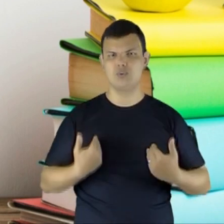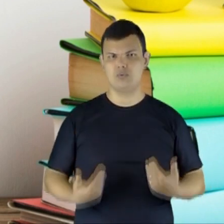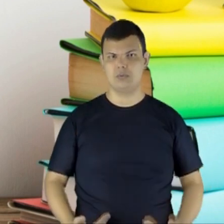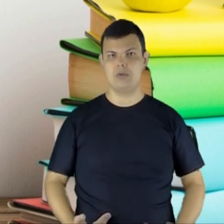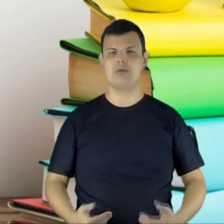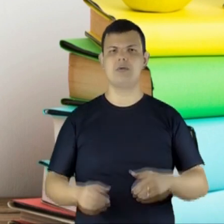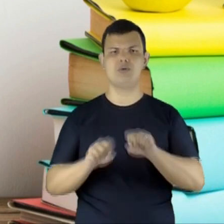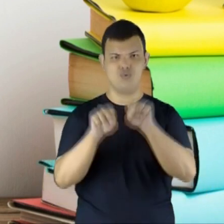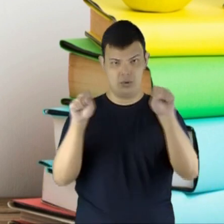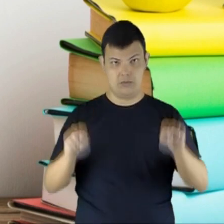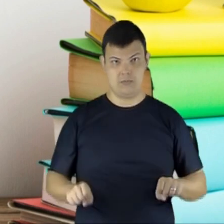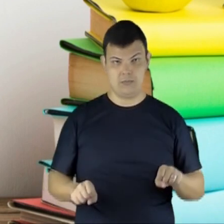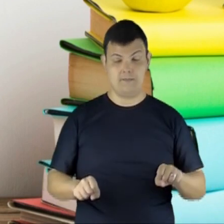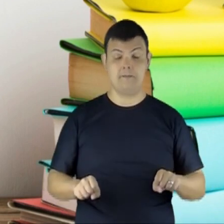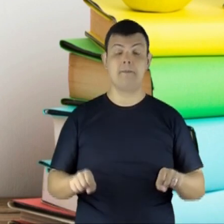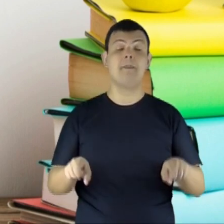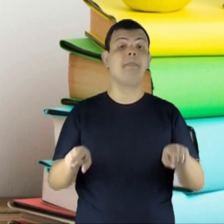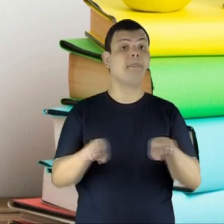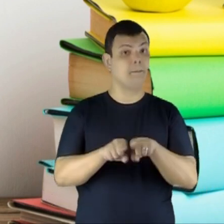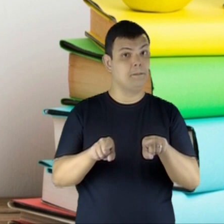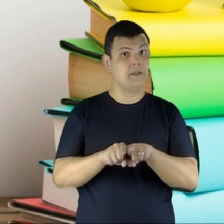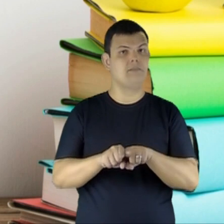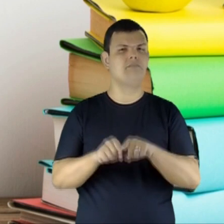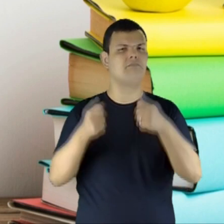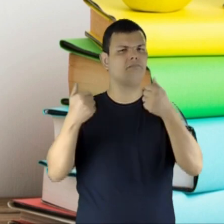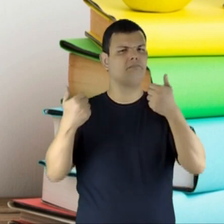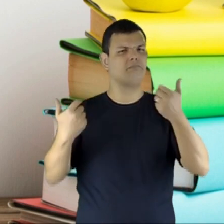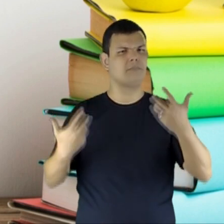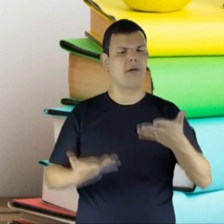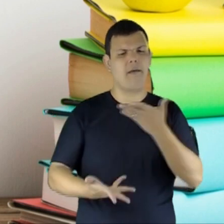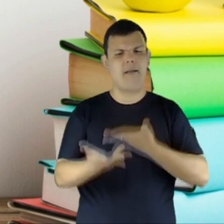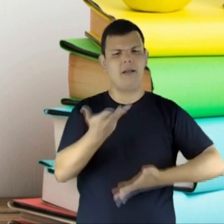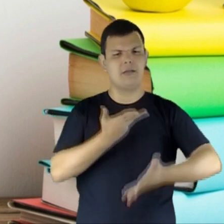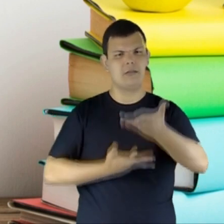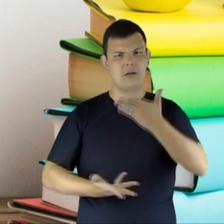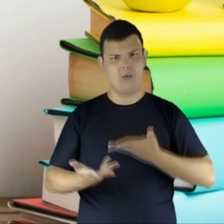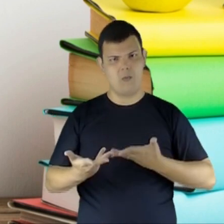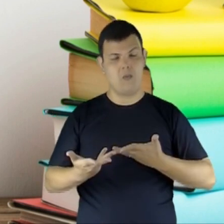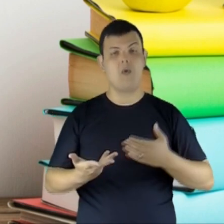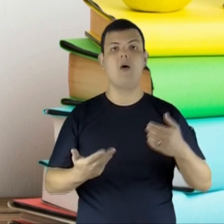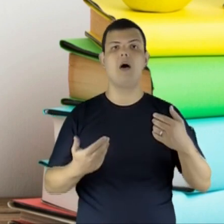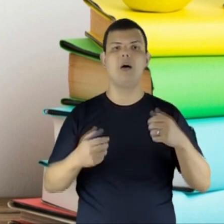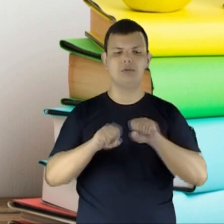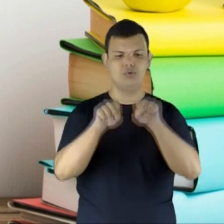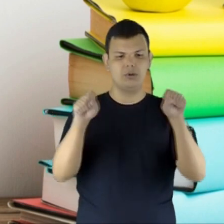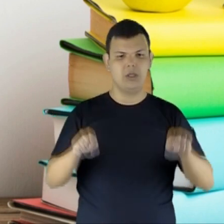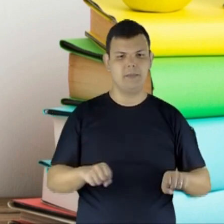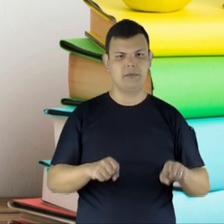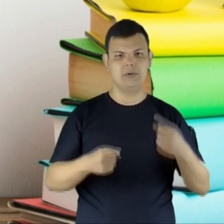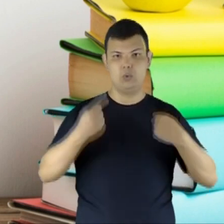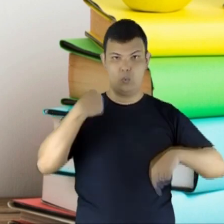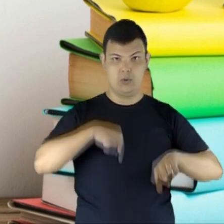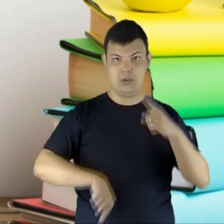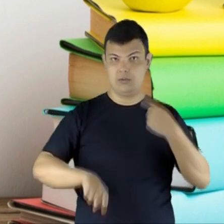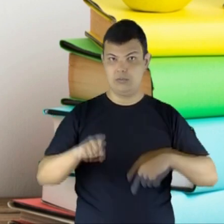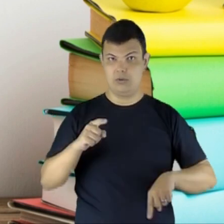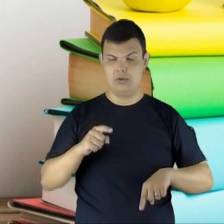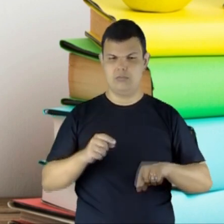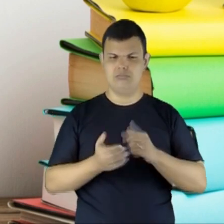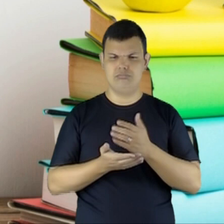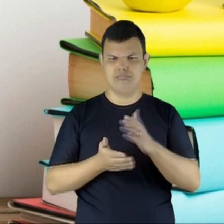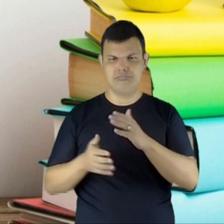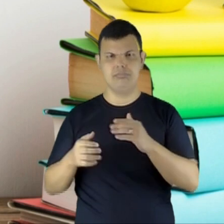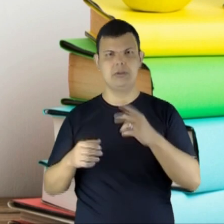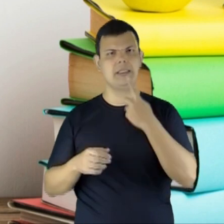sistemas, e ainda justificar a relação entre o funcionamento do sistema circulatório, a distribuição